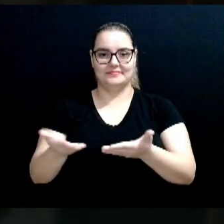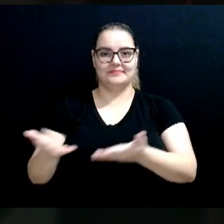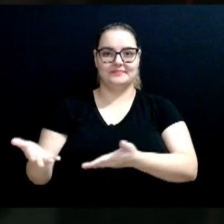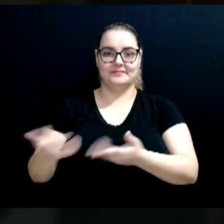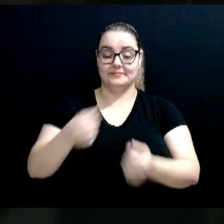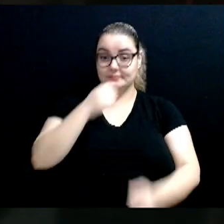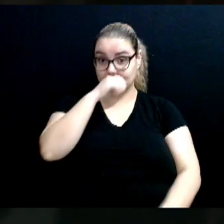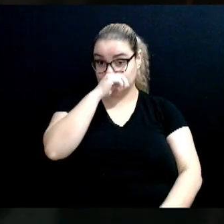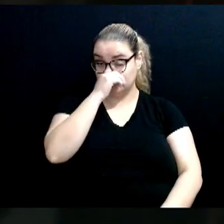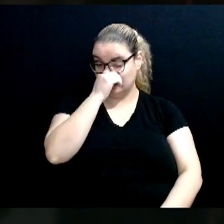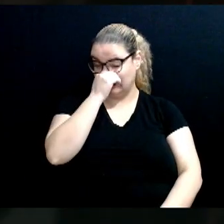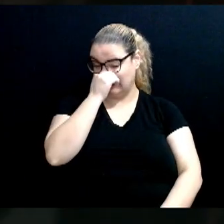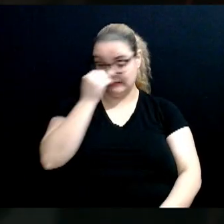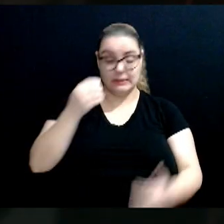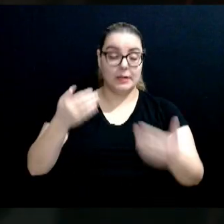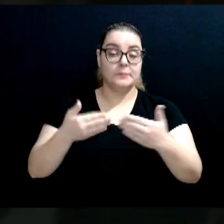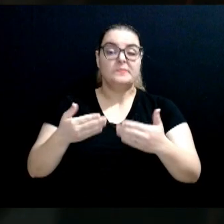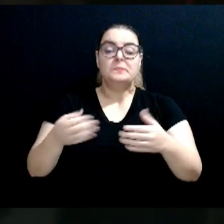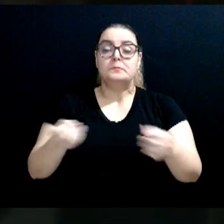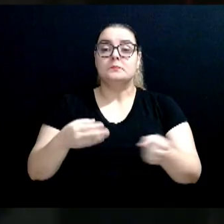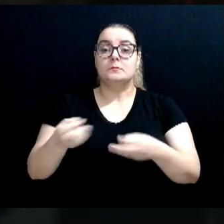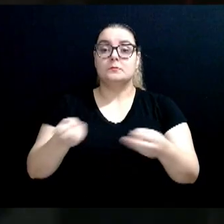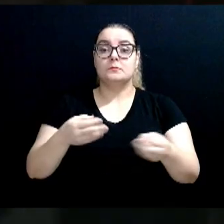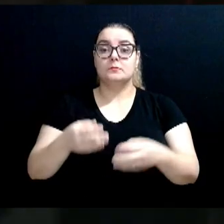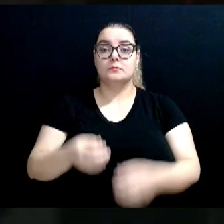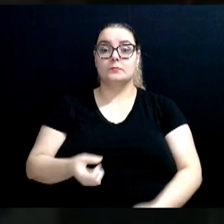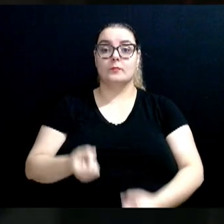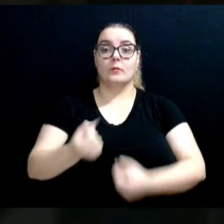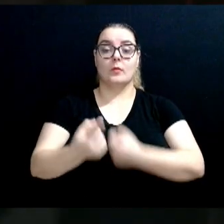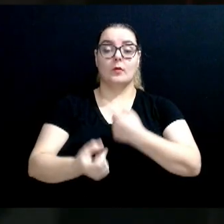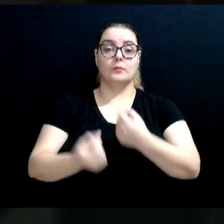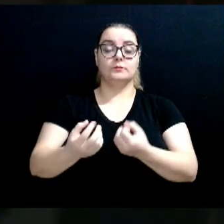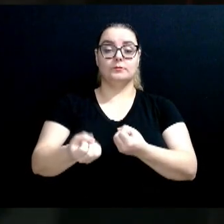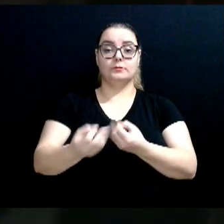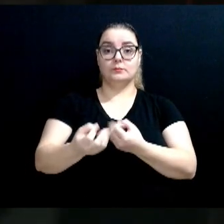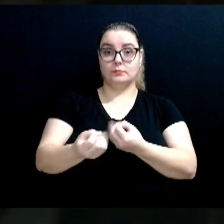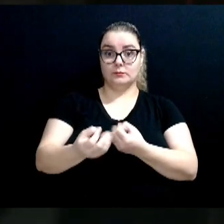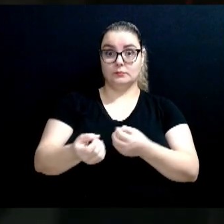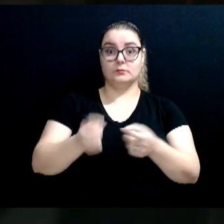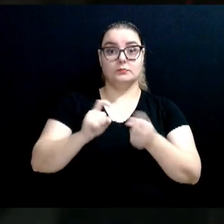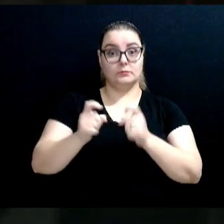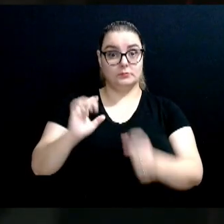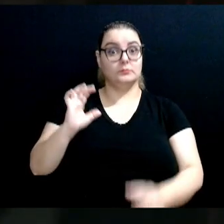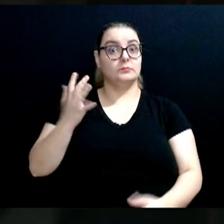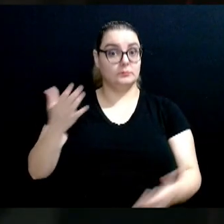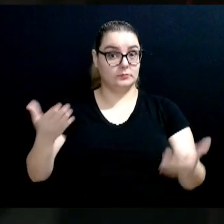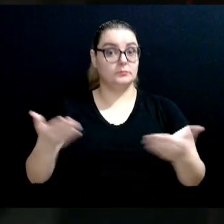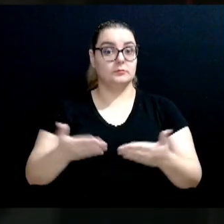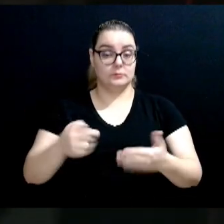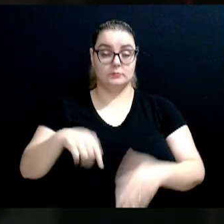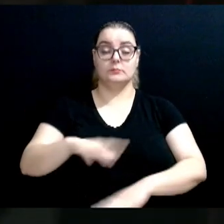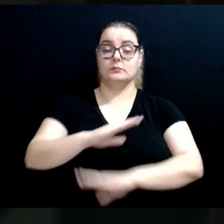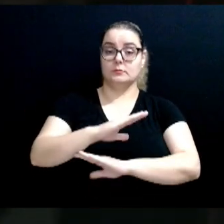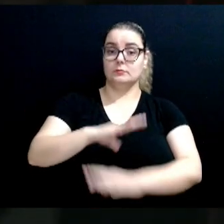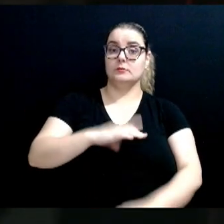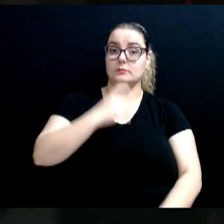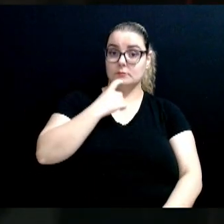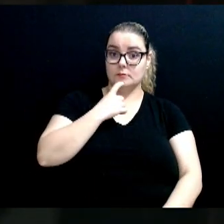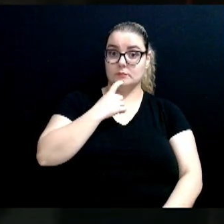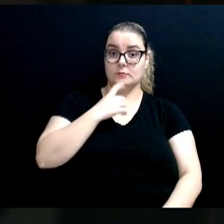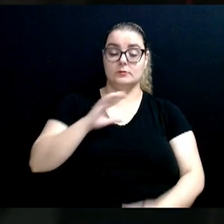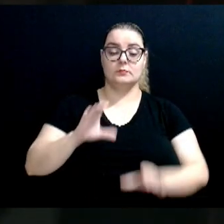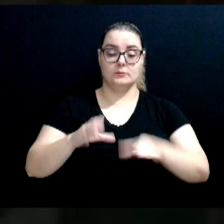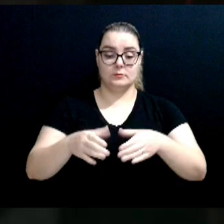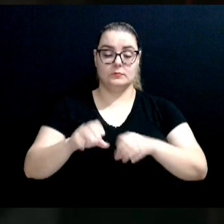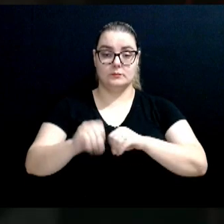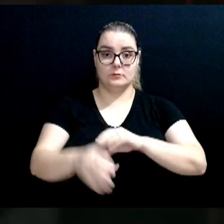agora precisamos atualizar algumas informações. Vamos falar de reuniões que acontecem hoje na Câmara de Campinas. A Comissão de Educação e